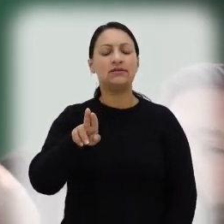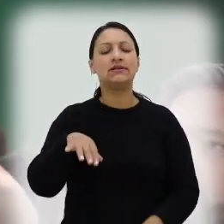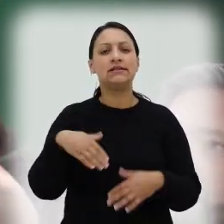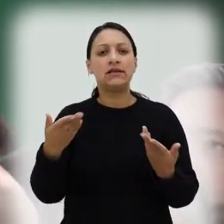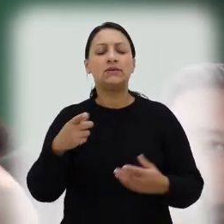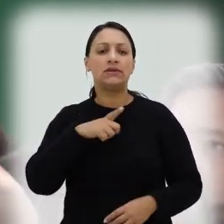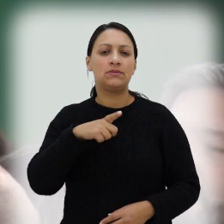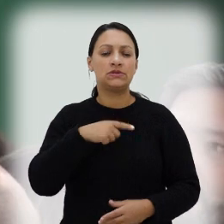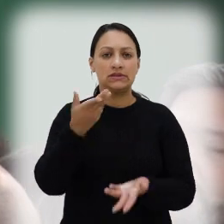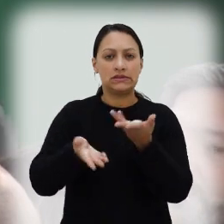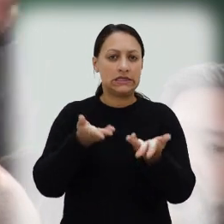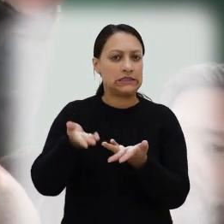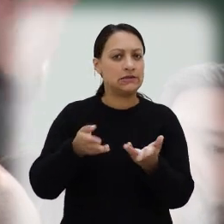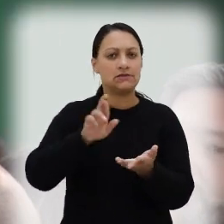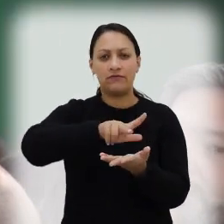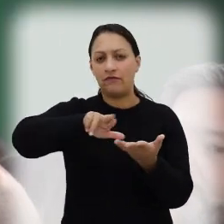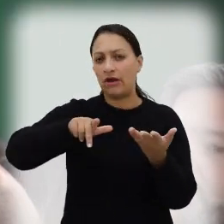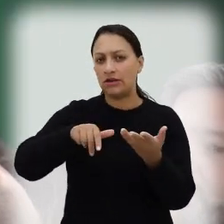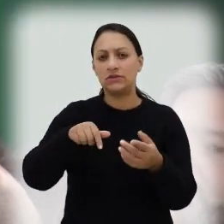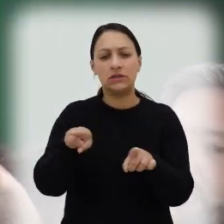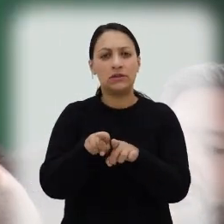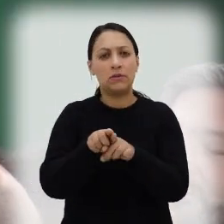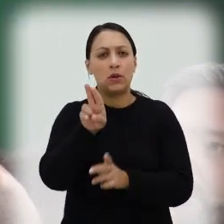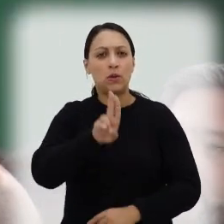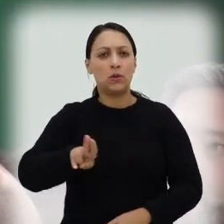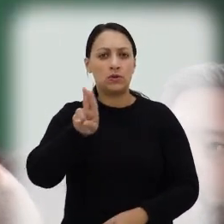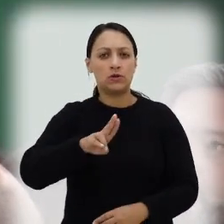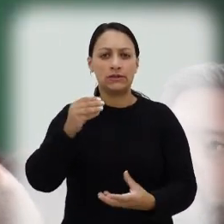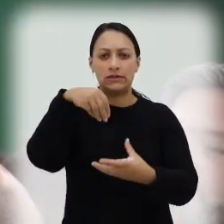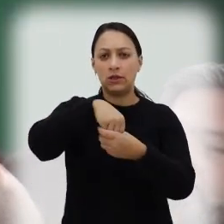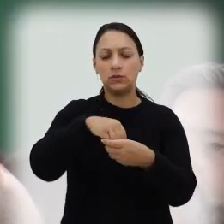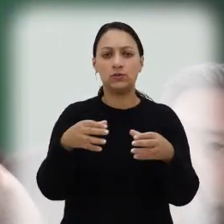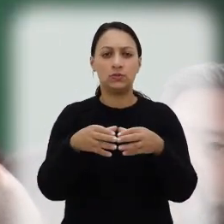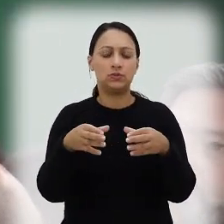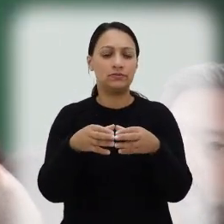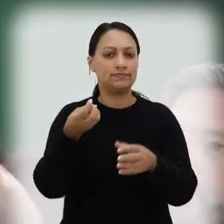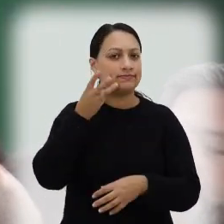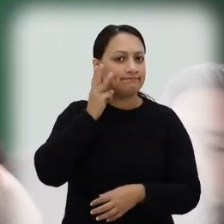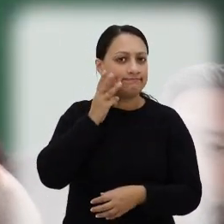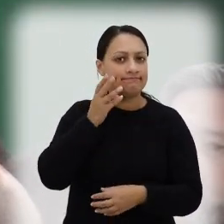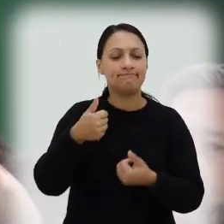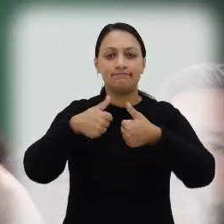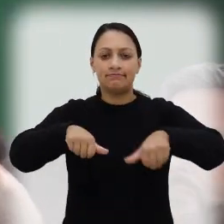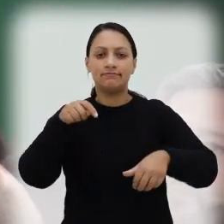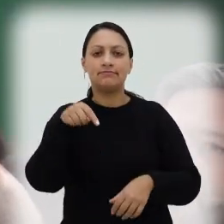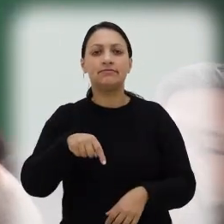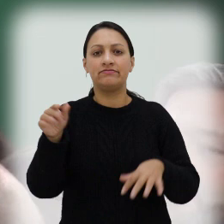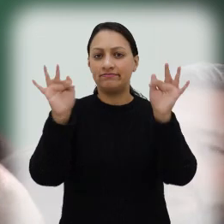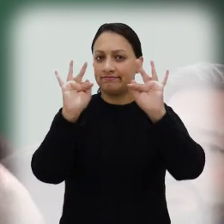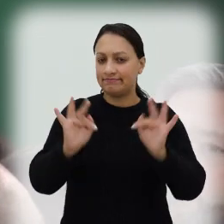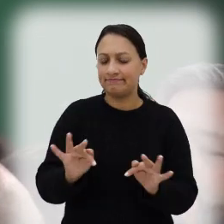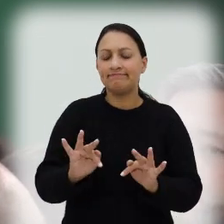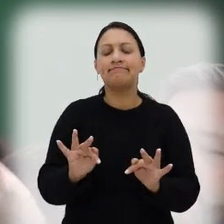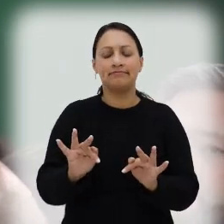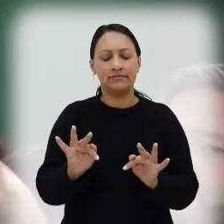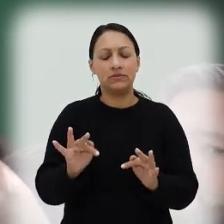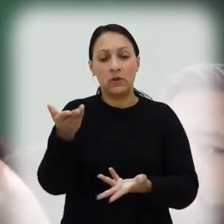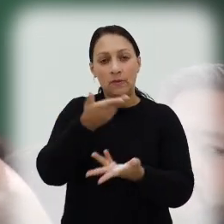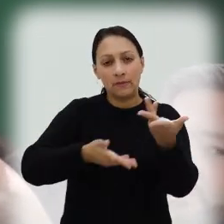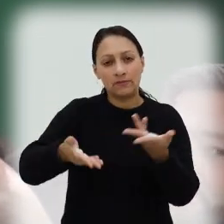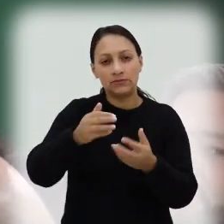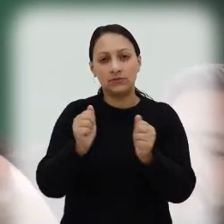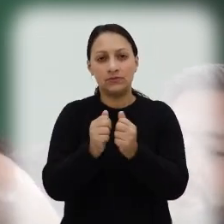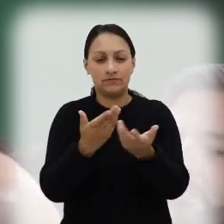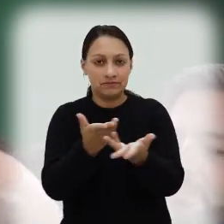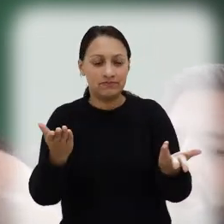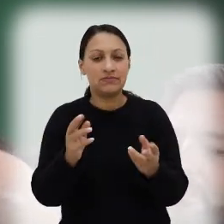um atendente até infinitos usuários dentro de um único número de WhatsApp. Estamos aqui contentes de estar compartilhando com vocês. Esperamos